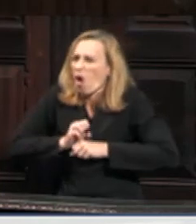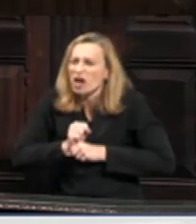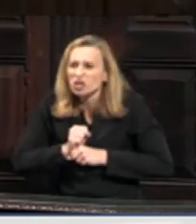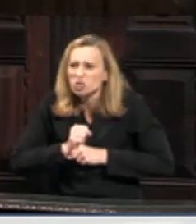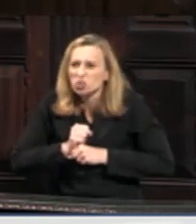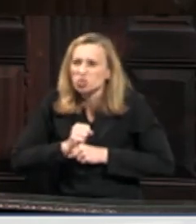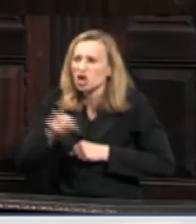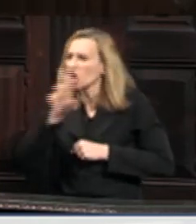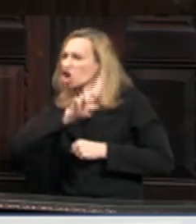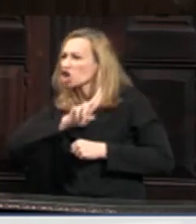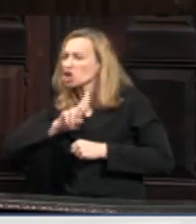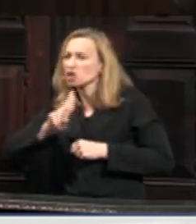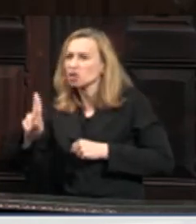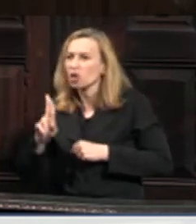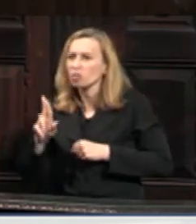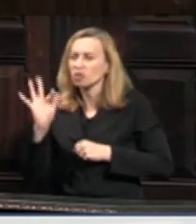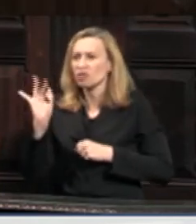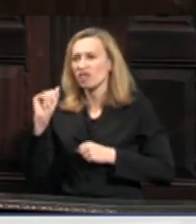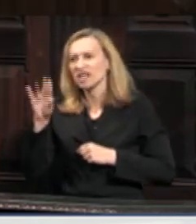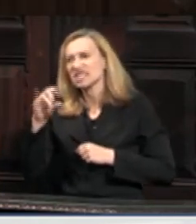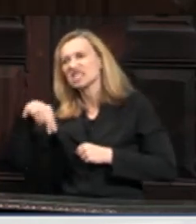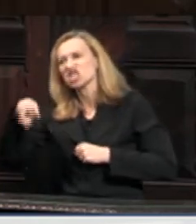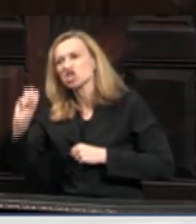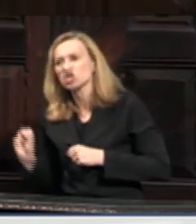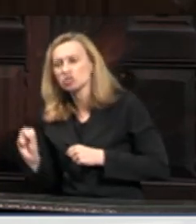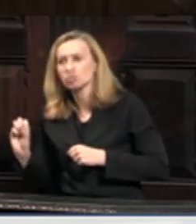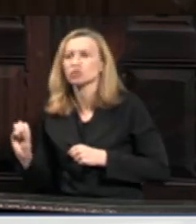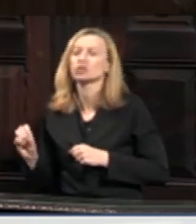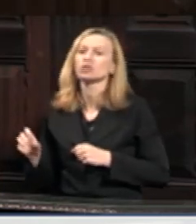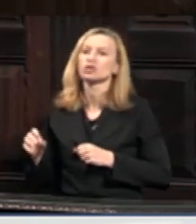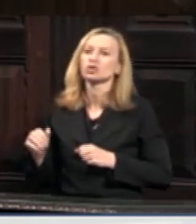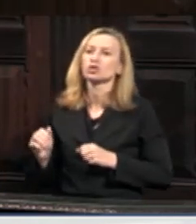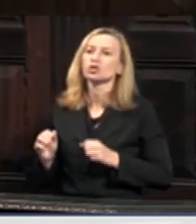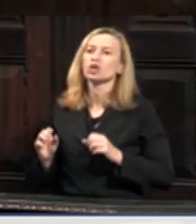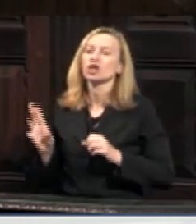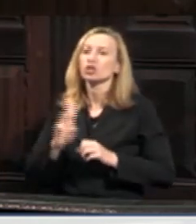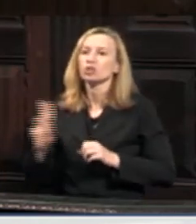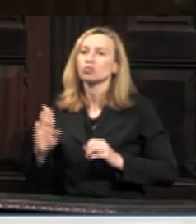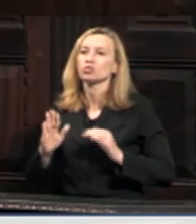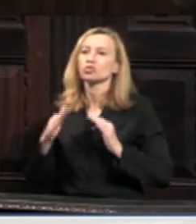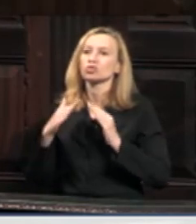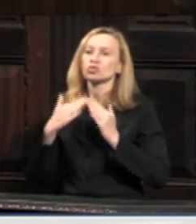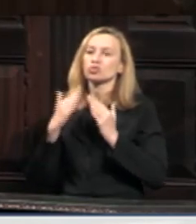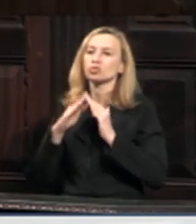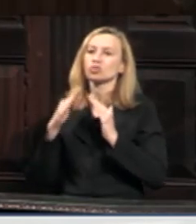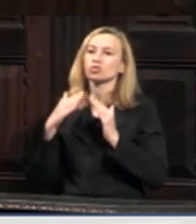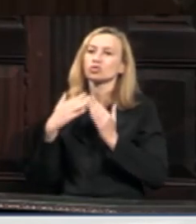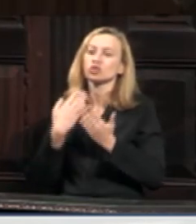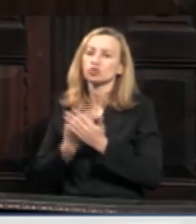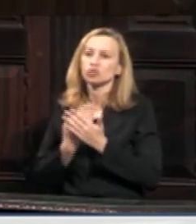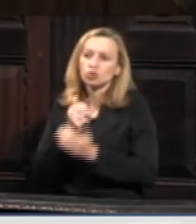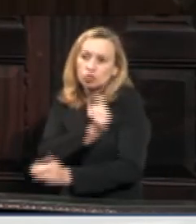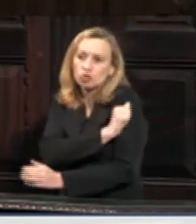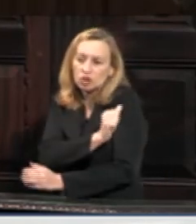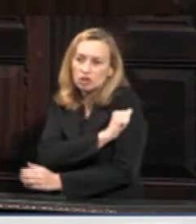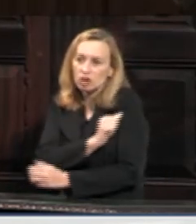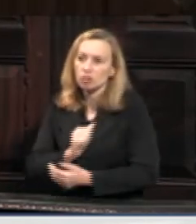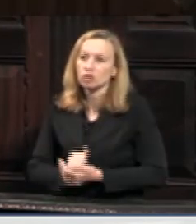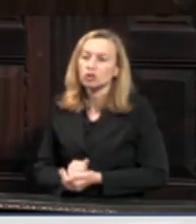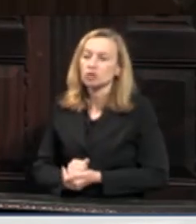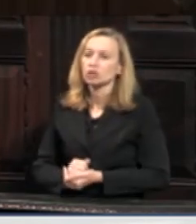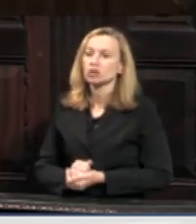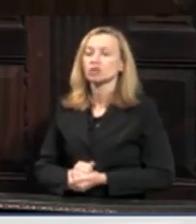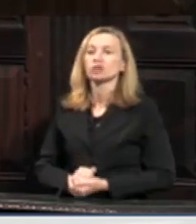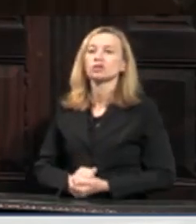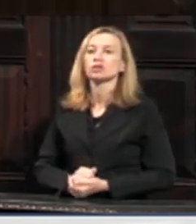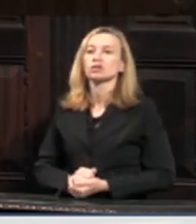nome do fascismo, em nome do obscurantismo, se tente fazer uma apropriação, uma